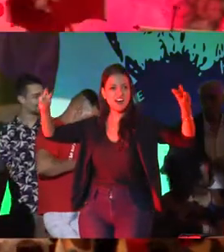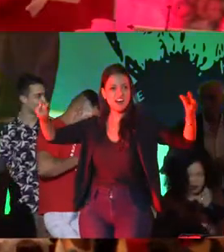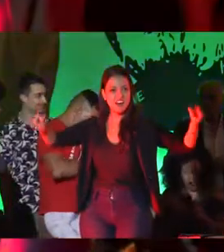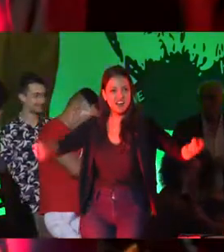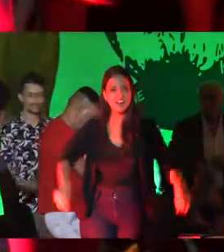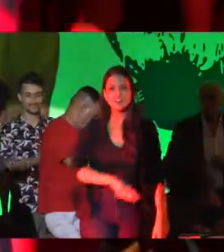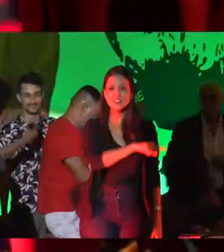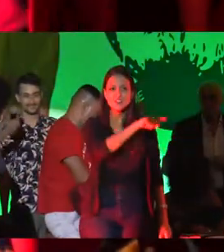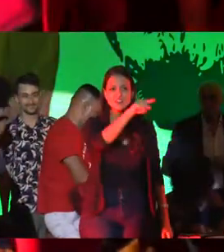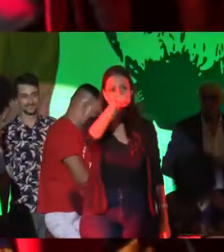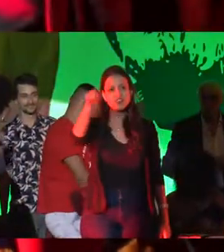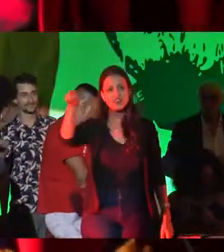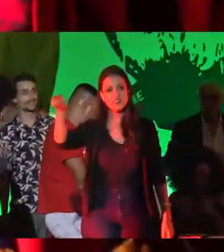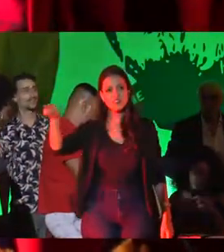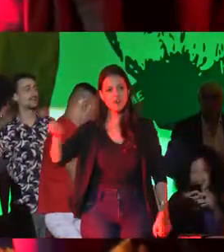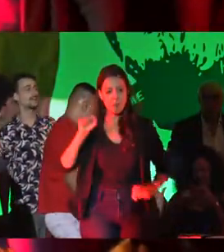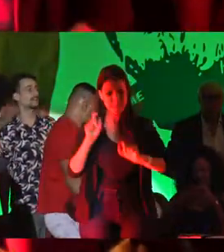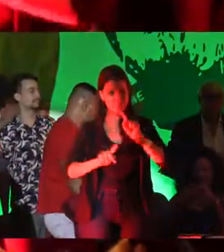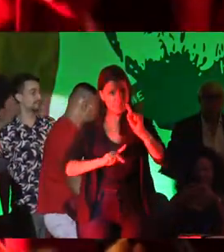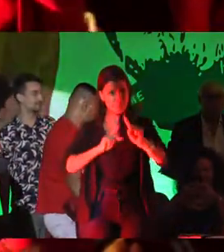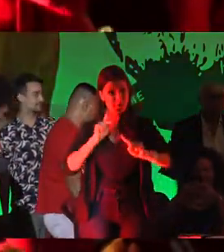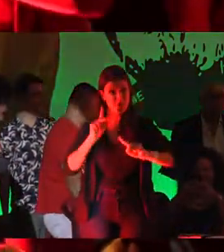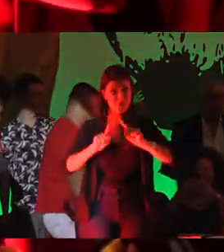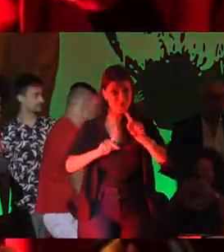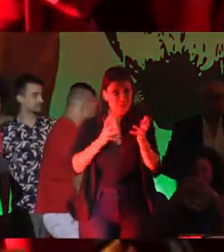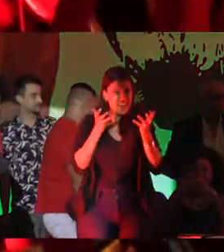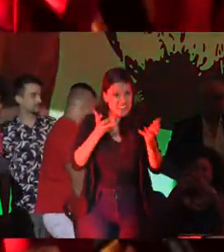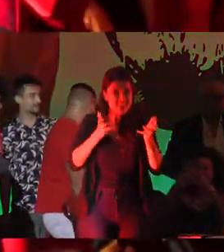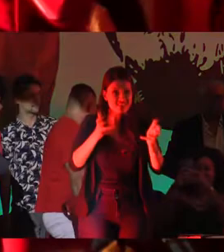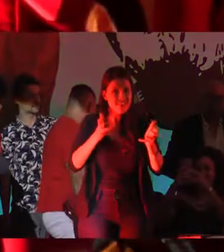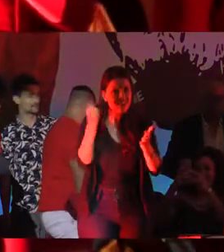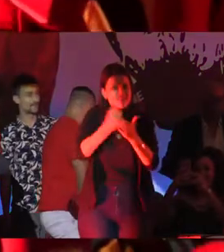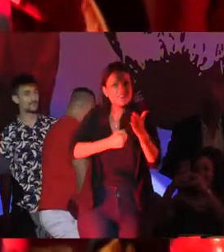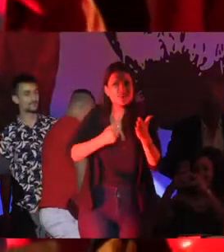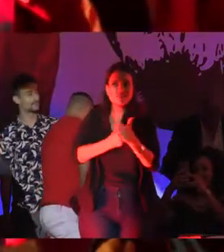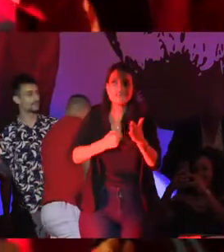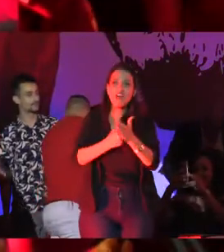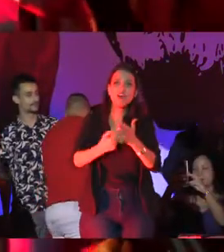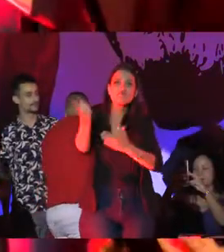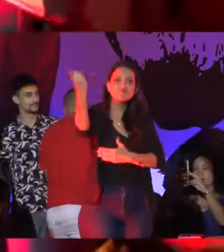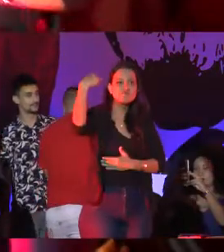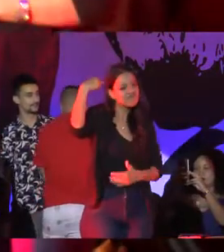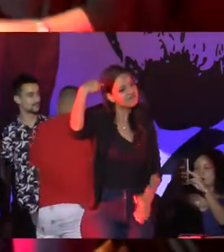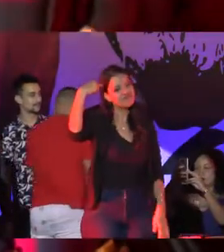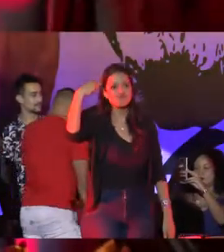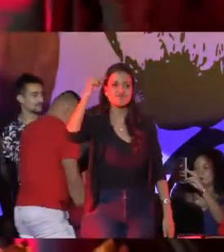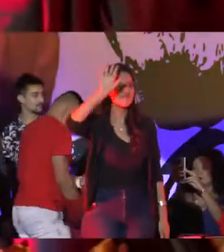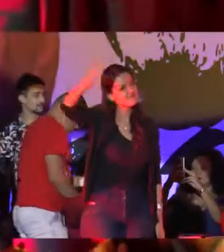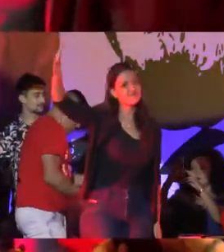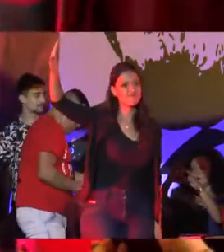Quando o povo quer, ninguém domina.